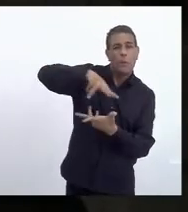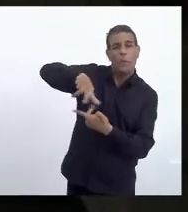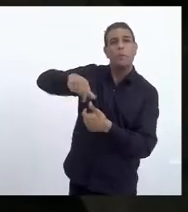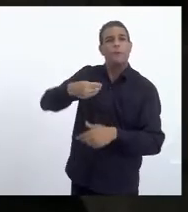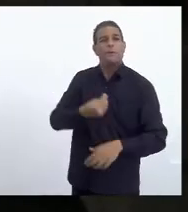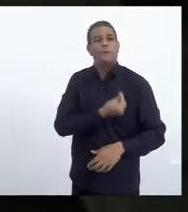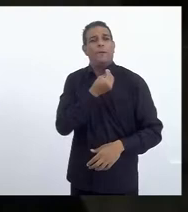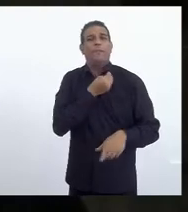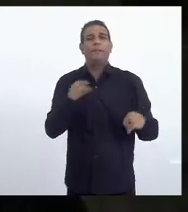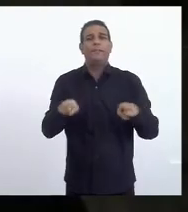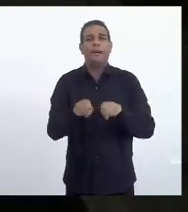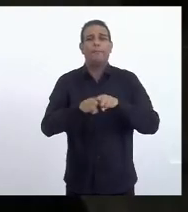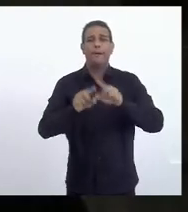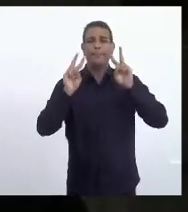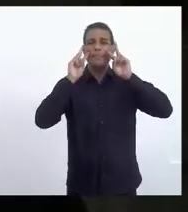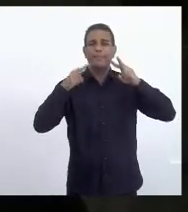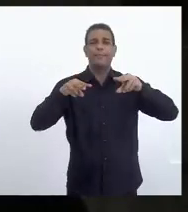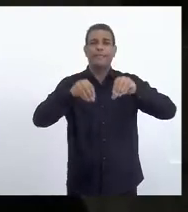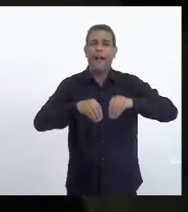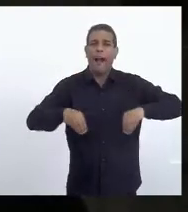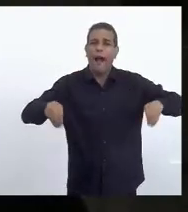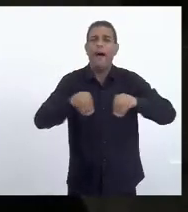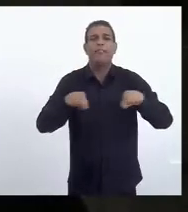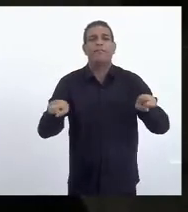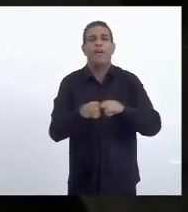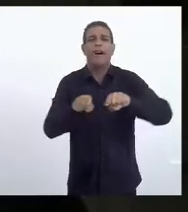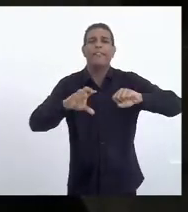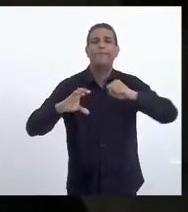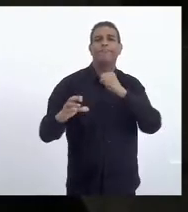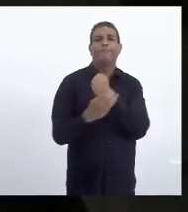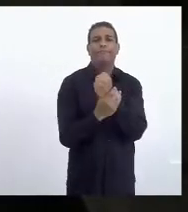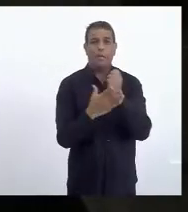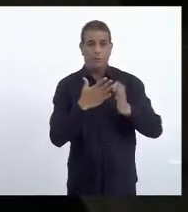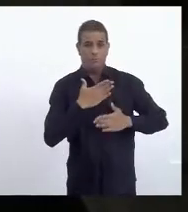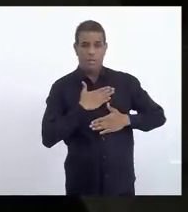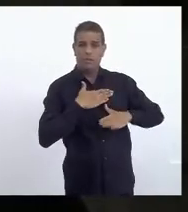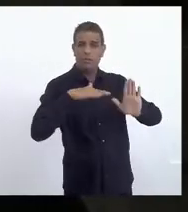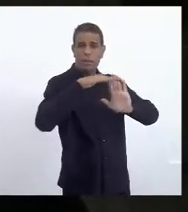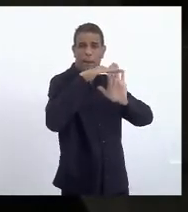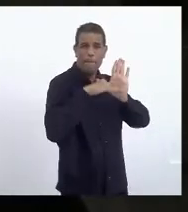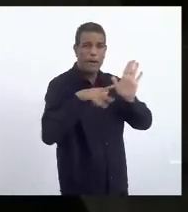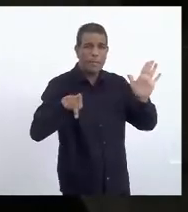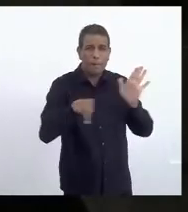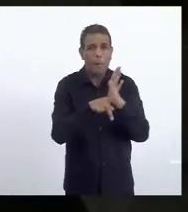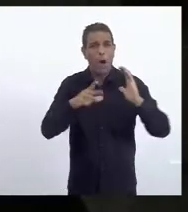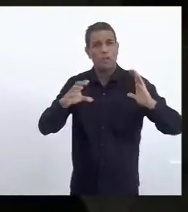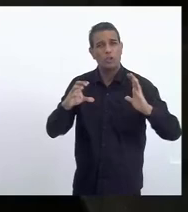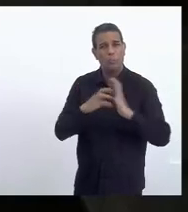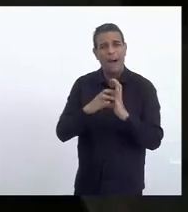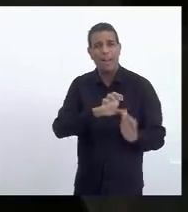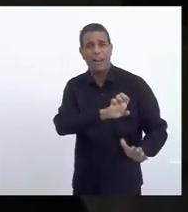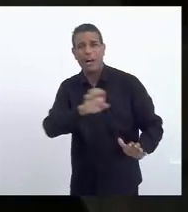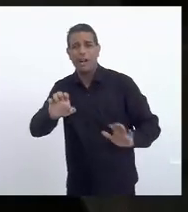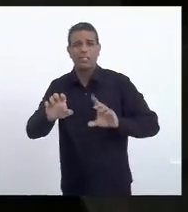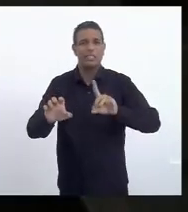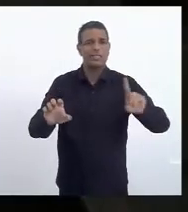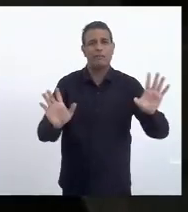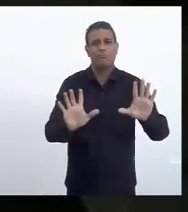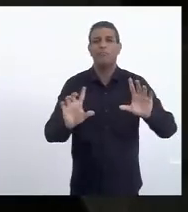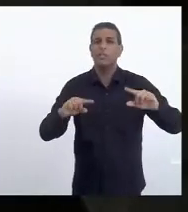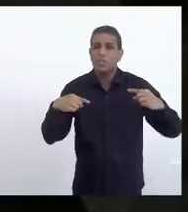Sobrevivência e da terra é disso que se trata Essa não é uma falta a parte da área essa é uma falta é